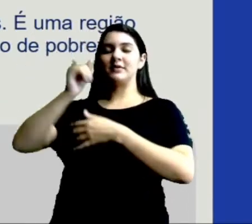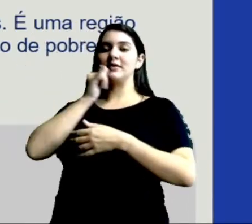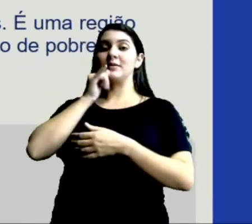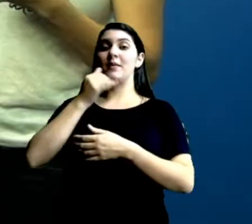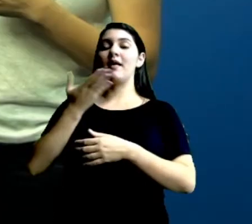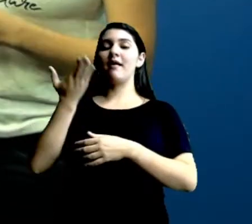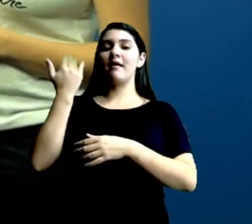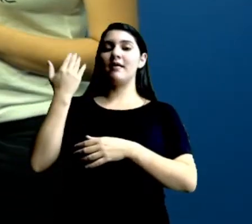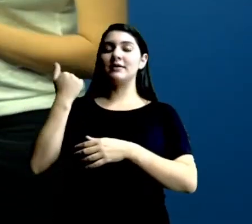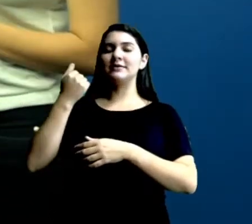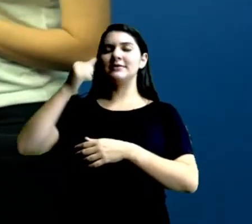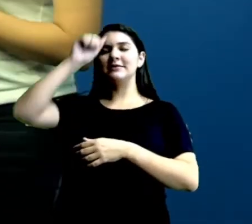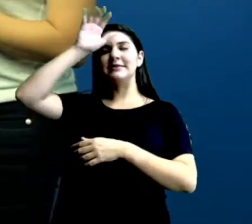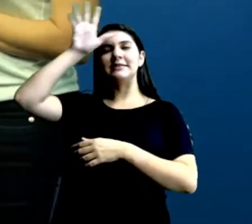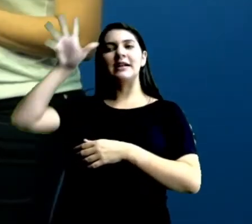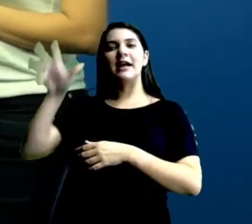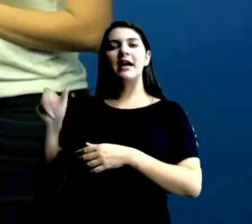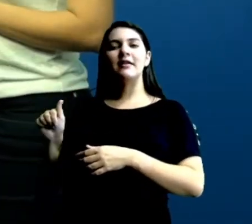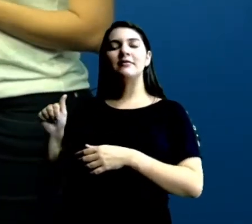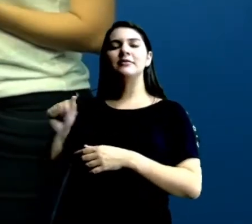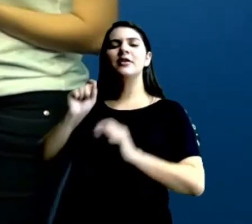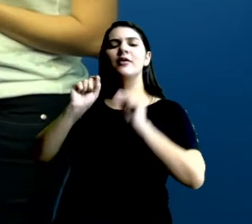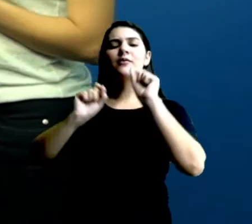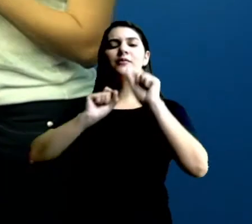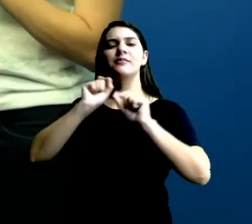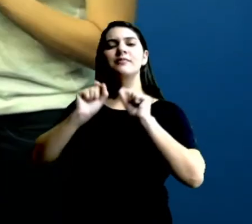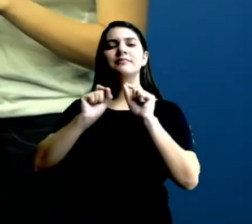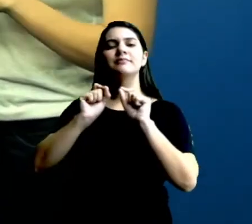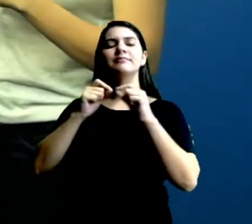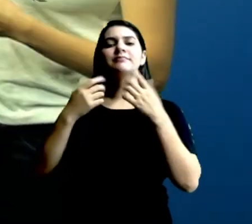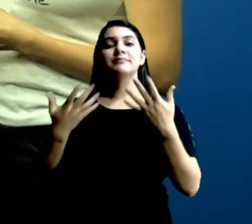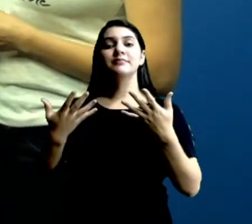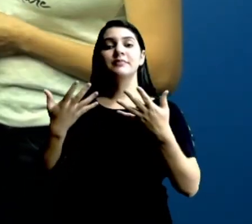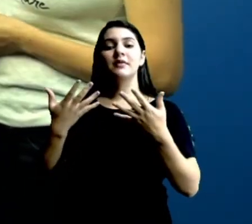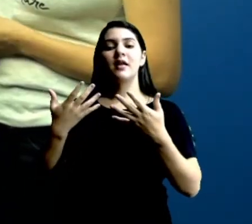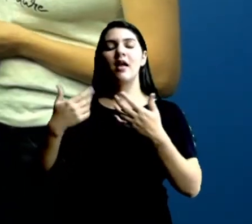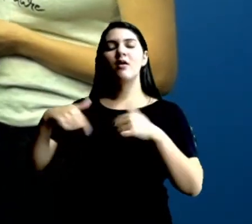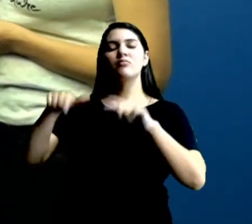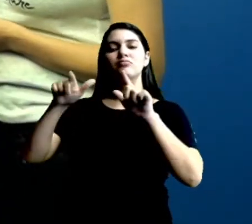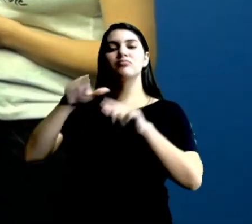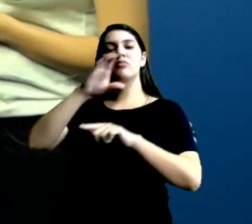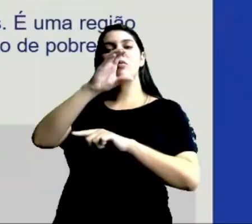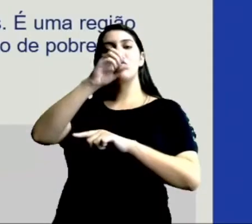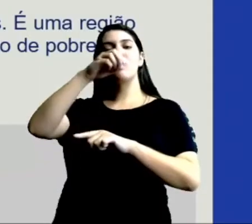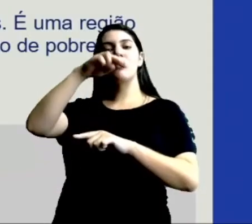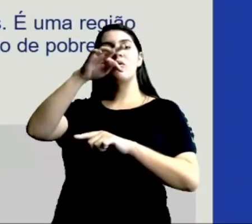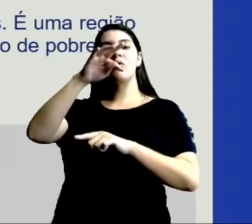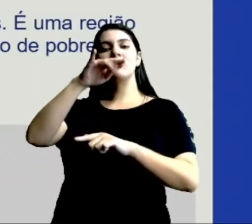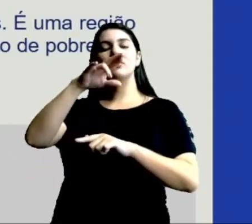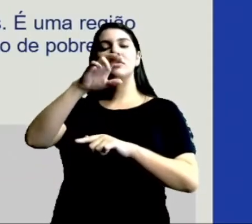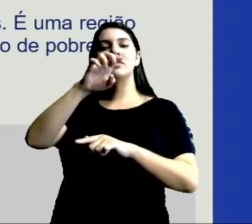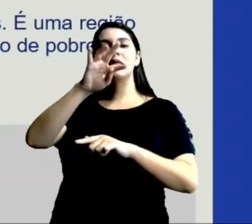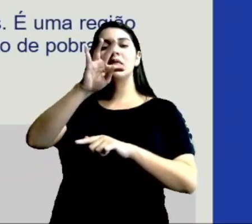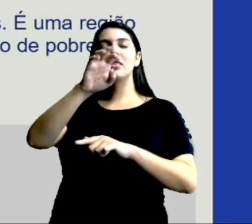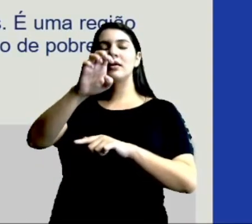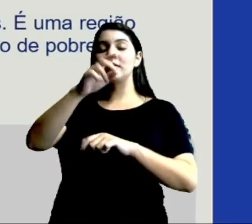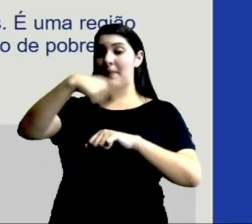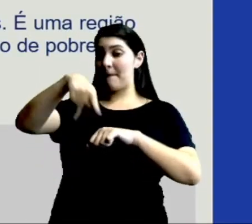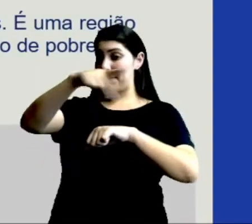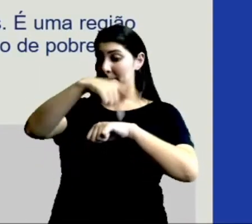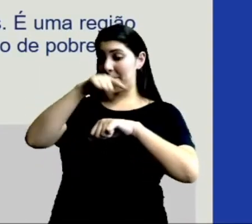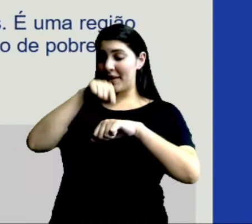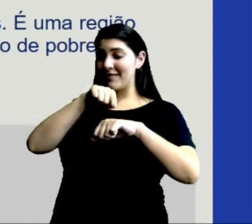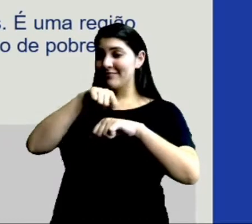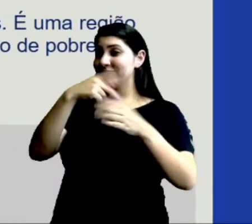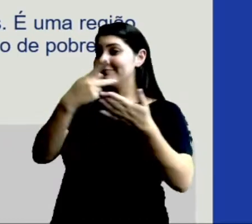vocês que a África, ela é um continente, tá? Ela não é um país. Então, se eu